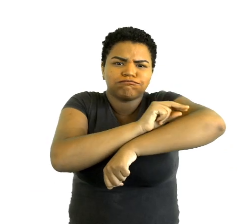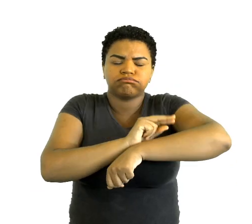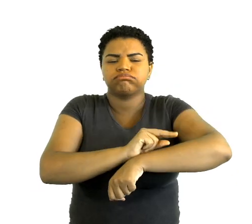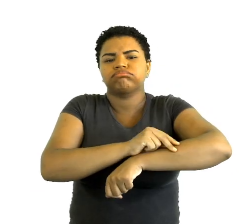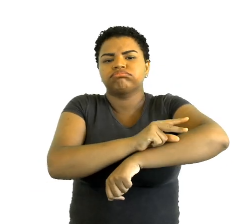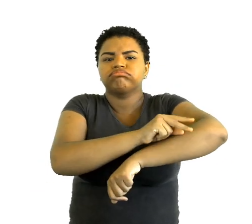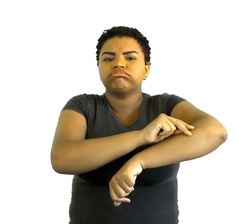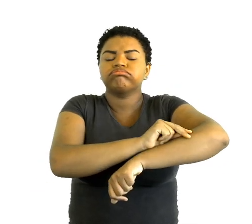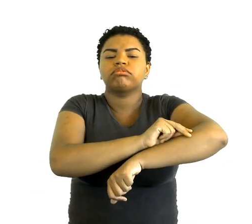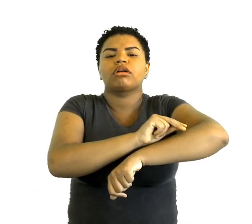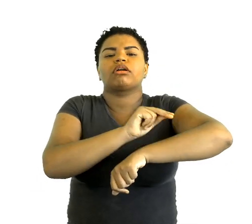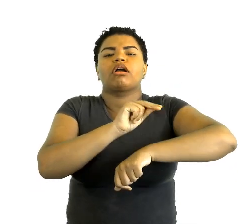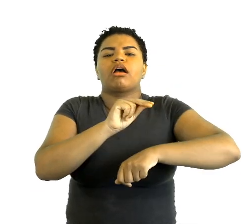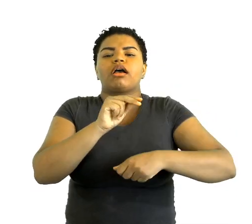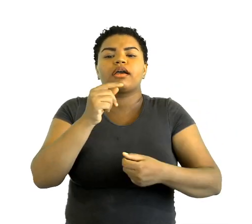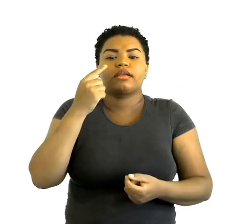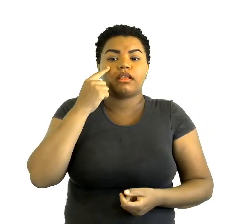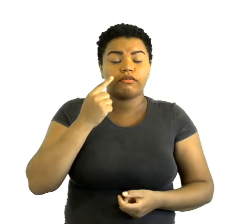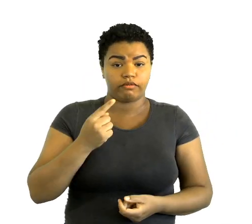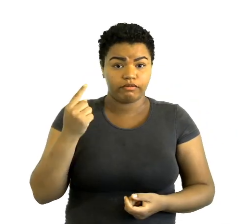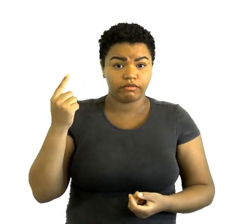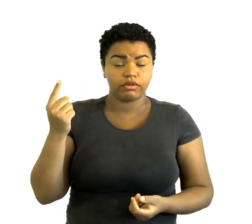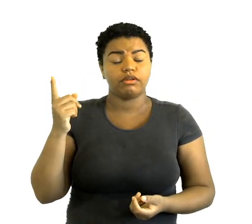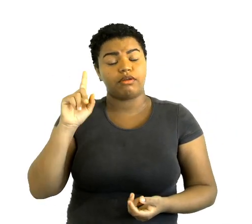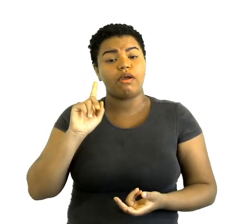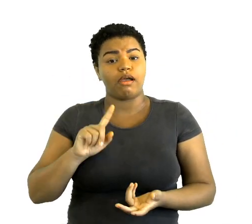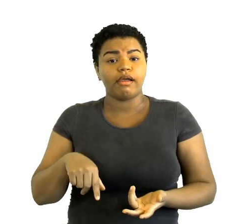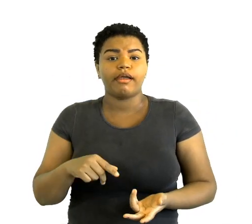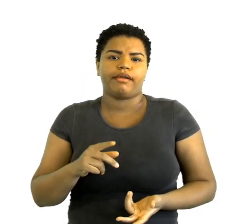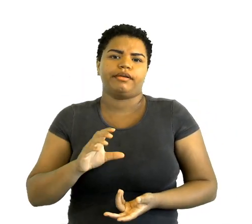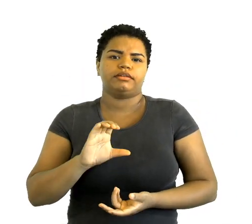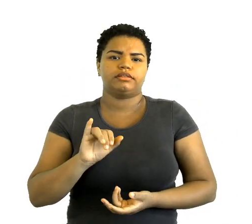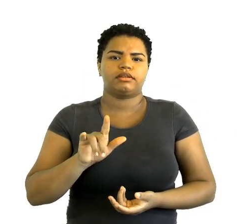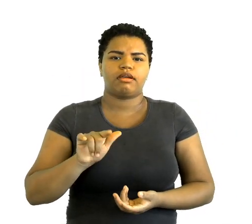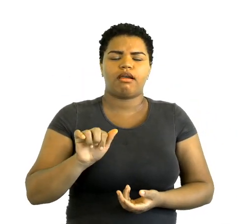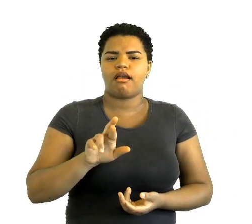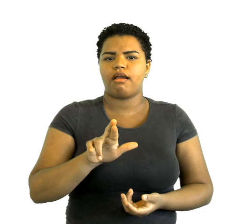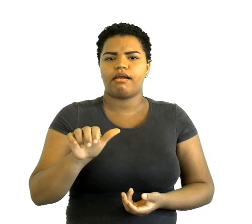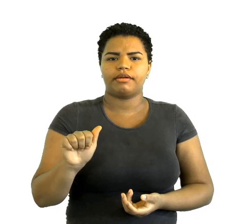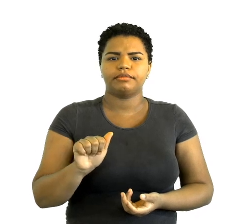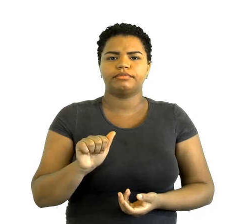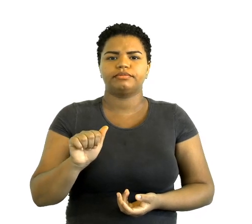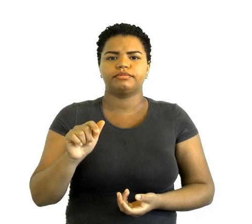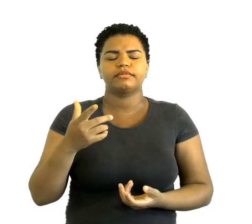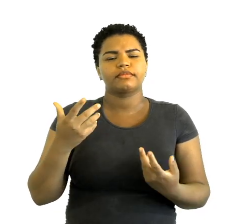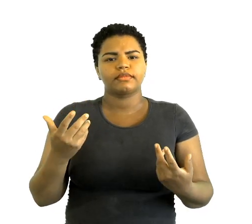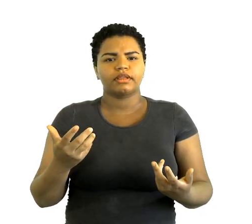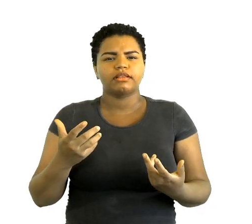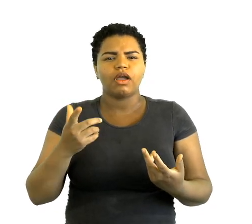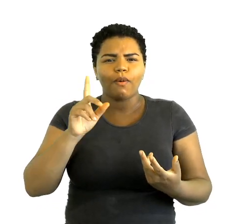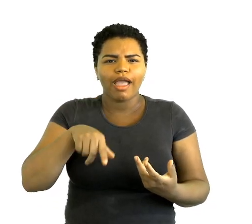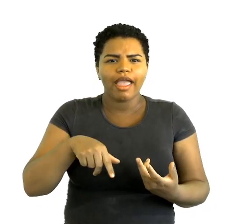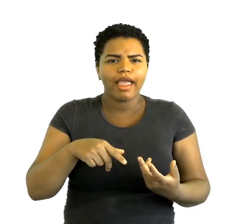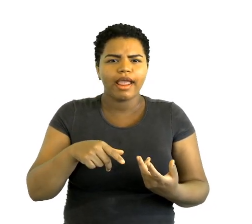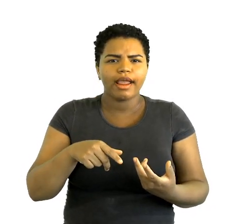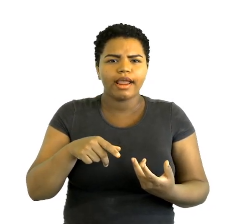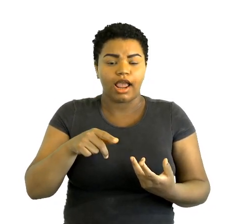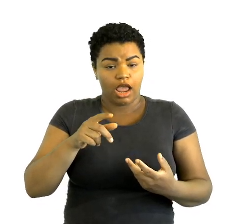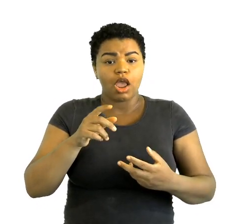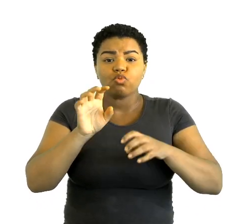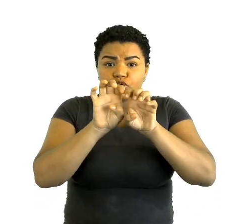ali. Aquele ali era o esqueleto da cigarra. Então, aquele esqueleto ele é formado de uma